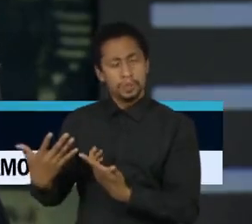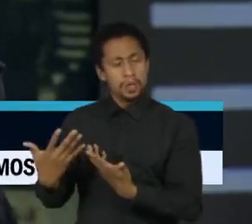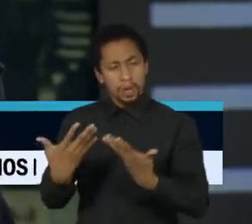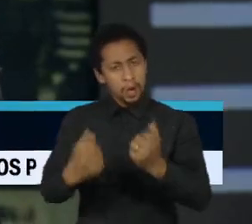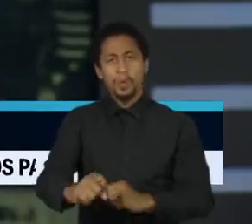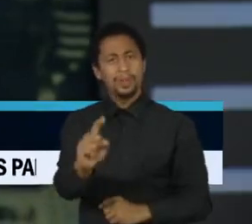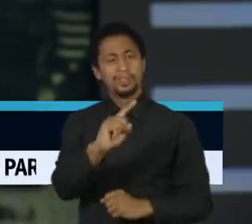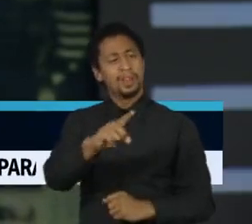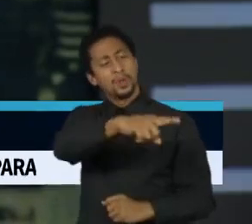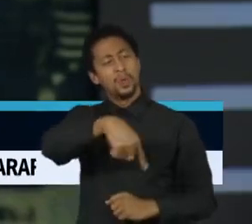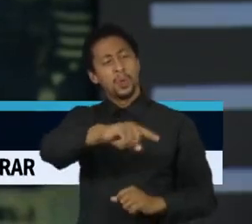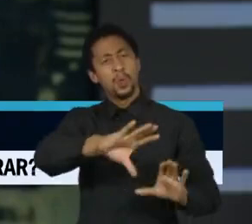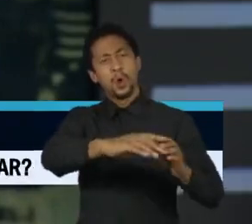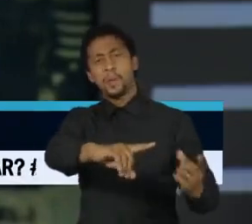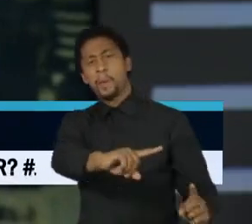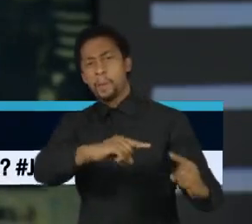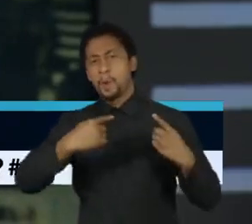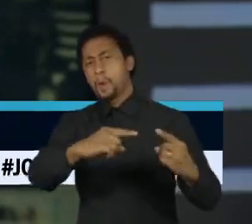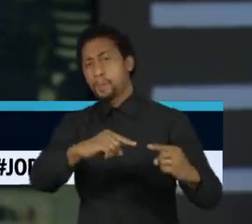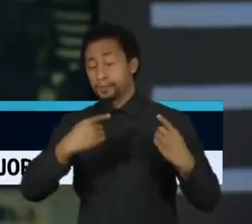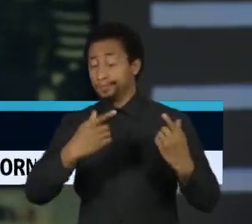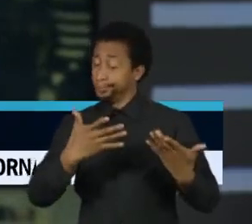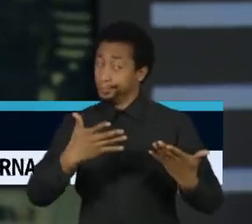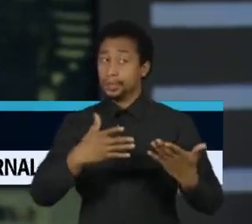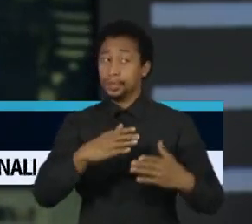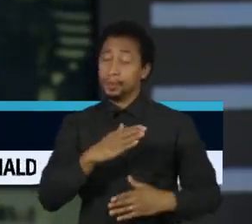deliberados que tem sido liderados pelo presidente da república